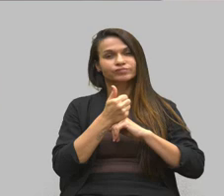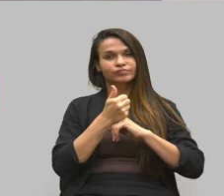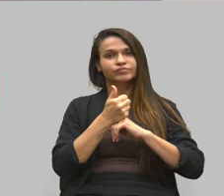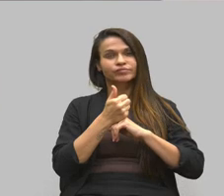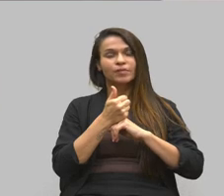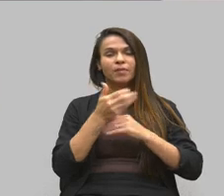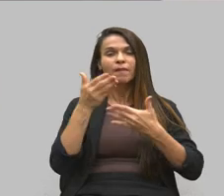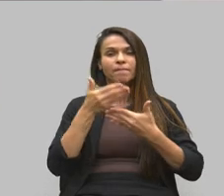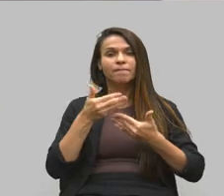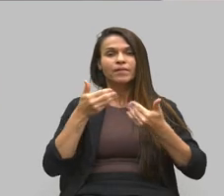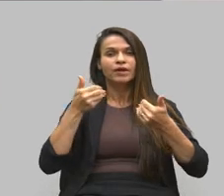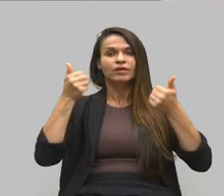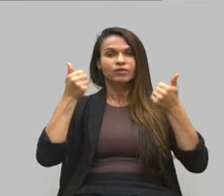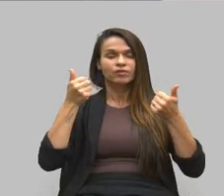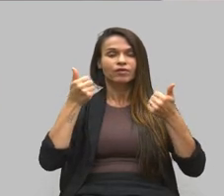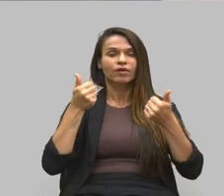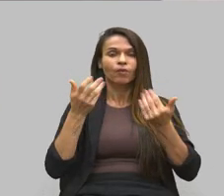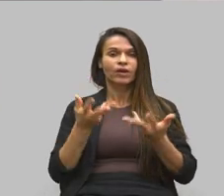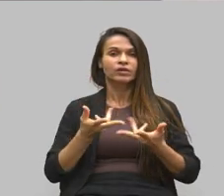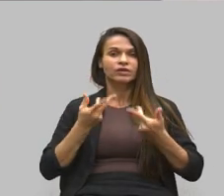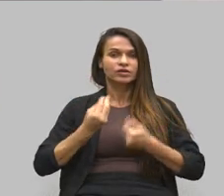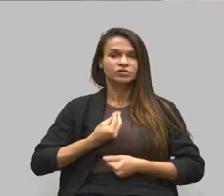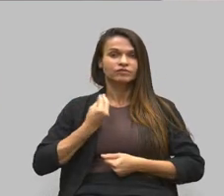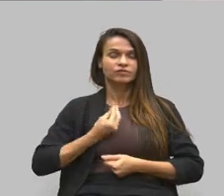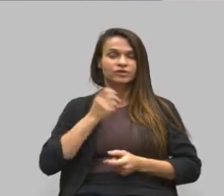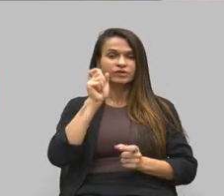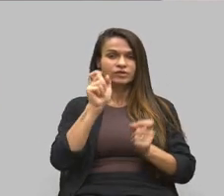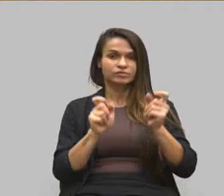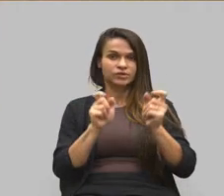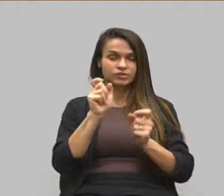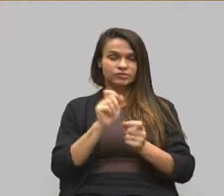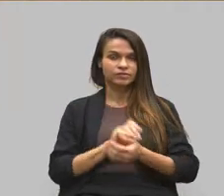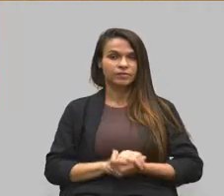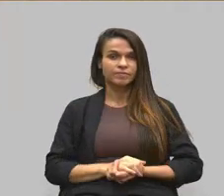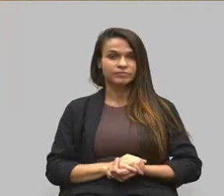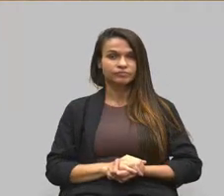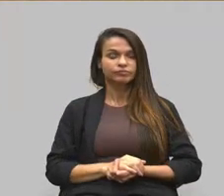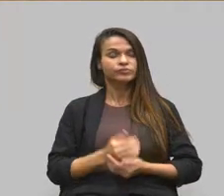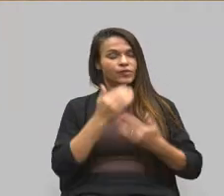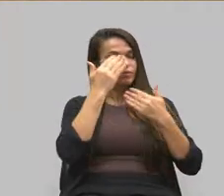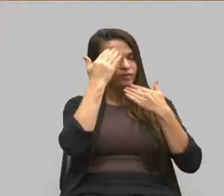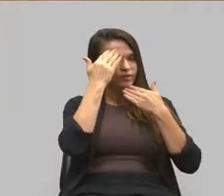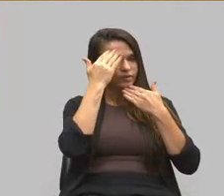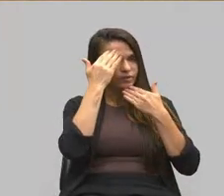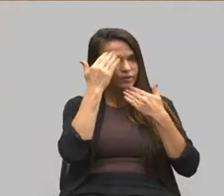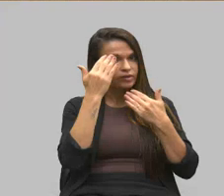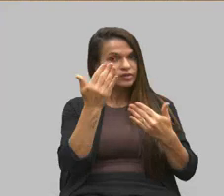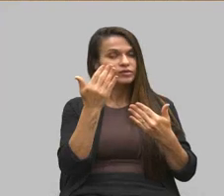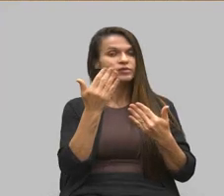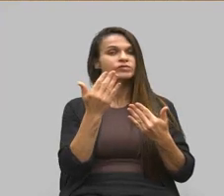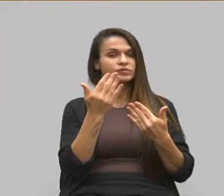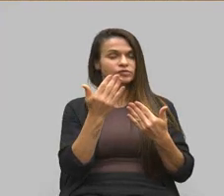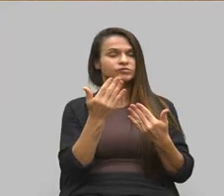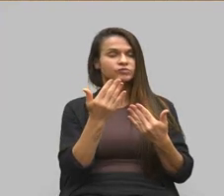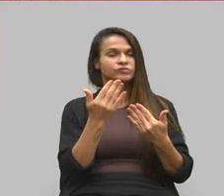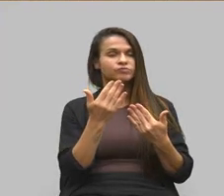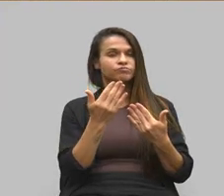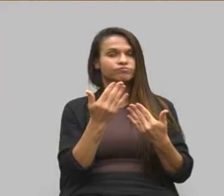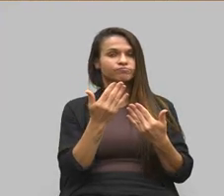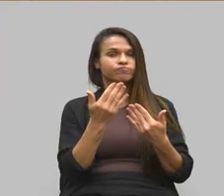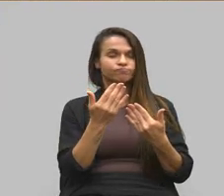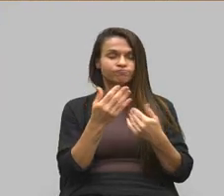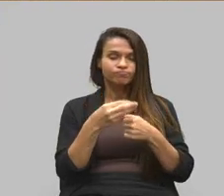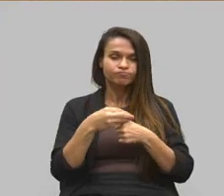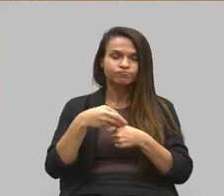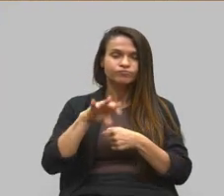melhoria da vida da qualidade de vida das pessoas então te agradeço muito você trouxe informações muito